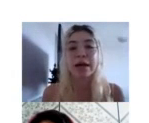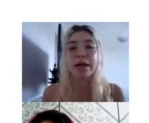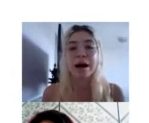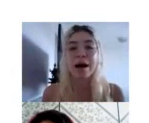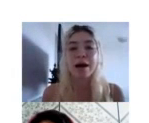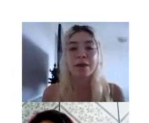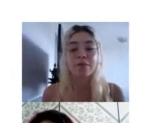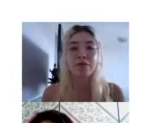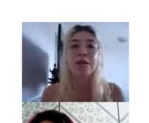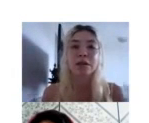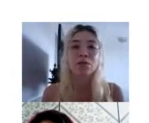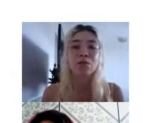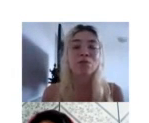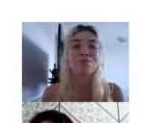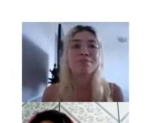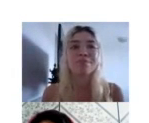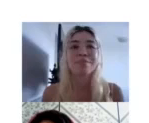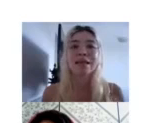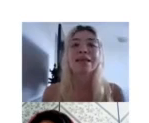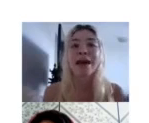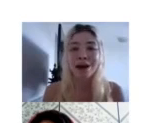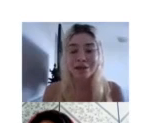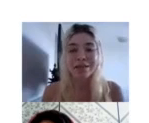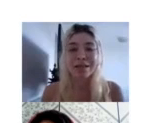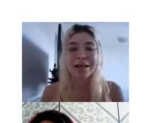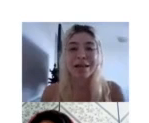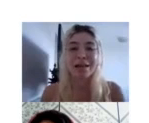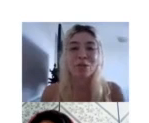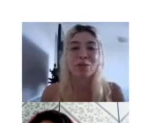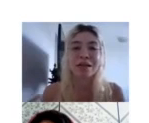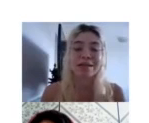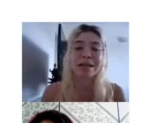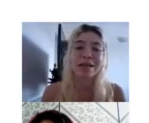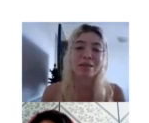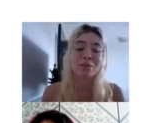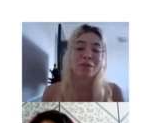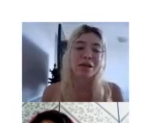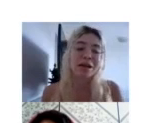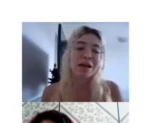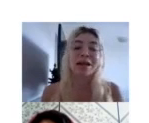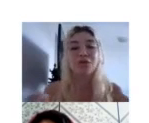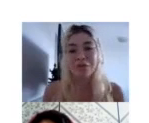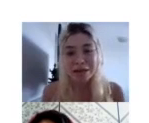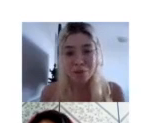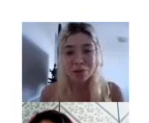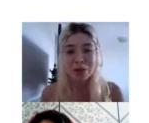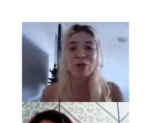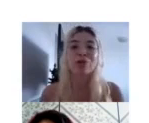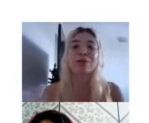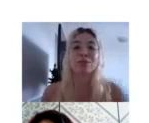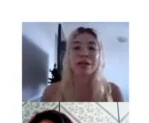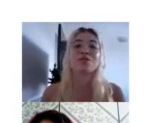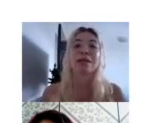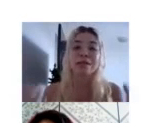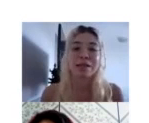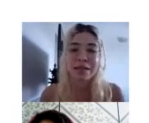Bruna, ela visando ter aulas que pudessem cativar também os